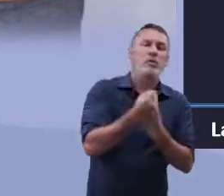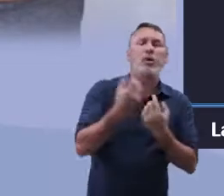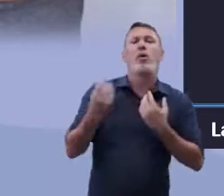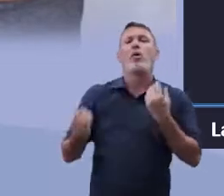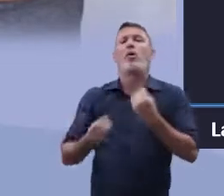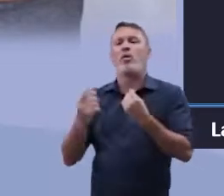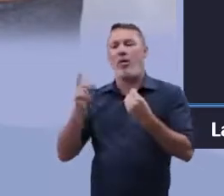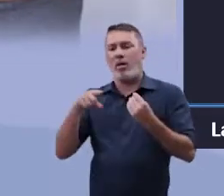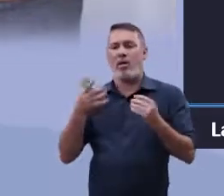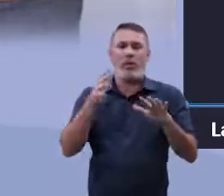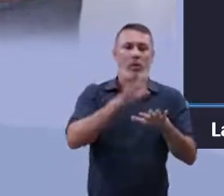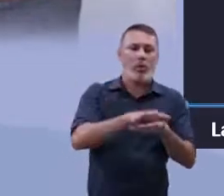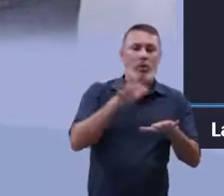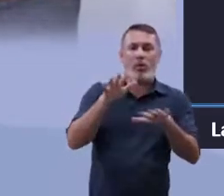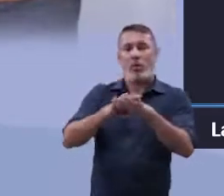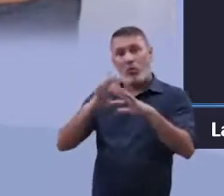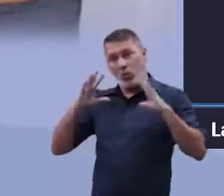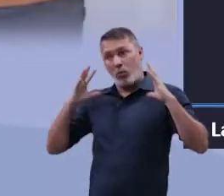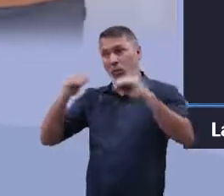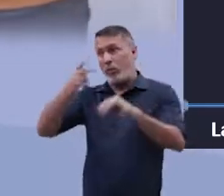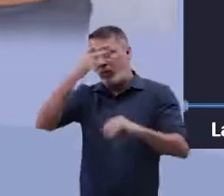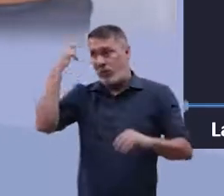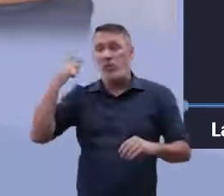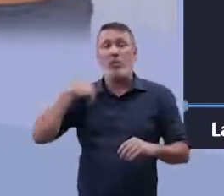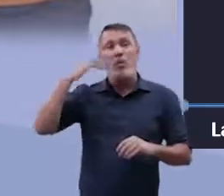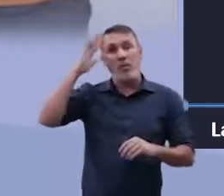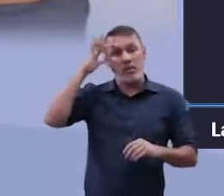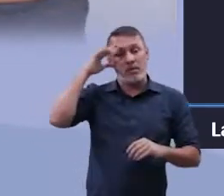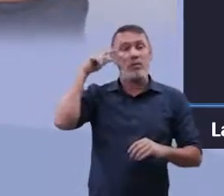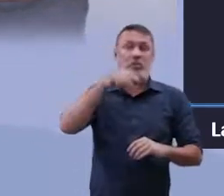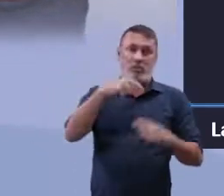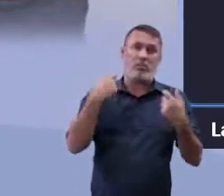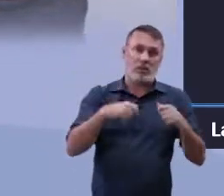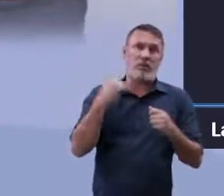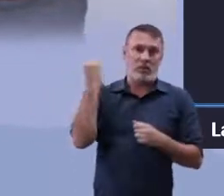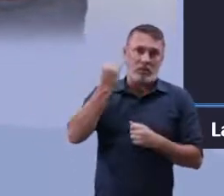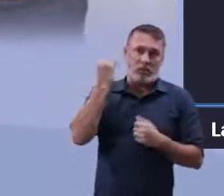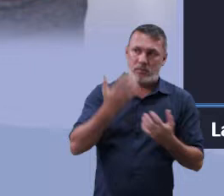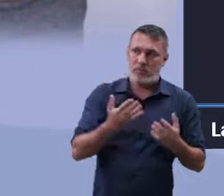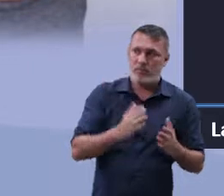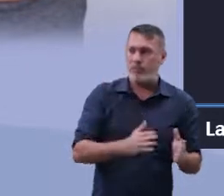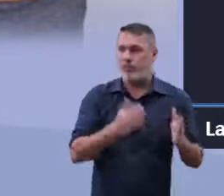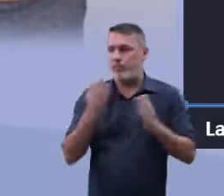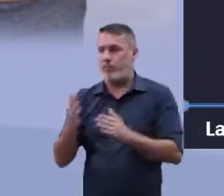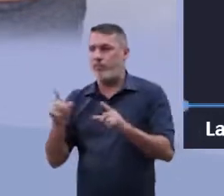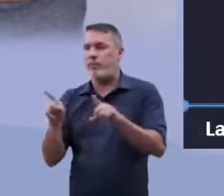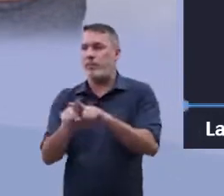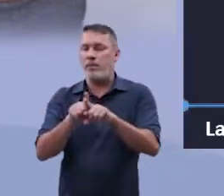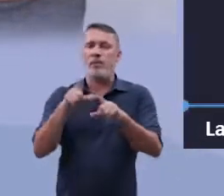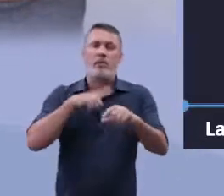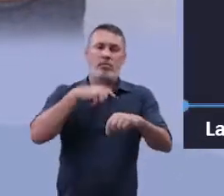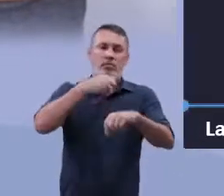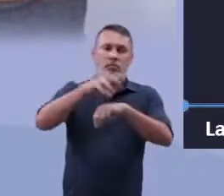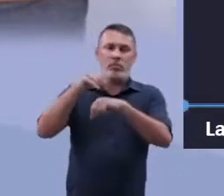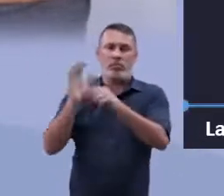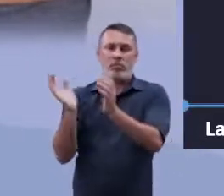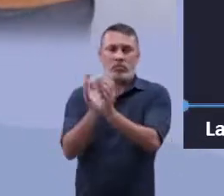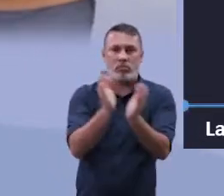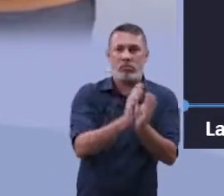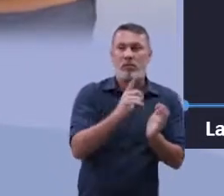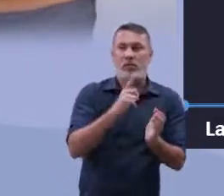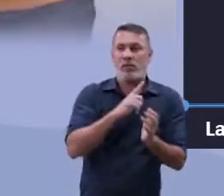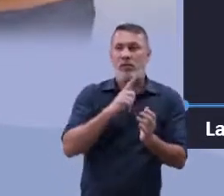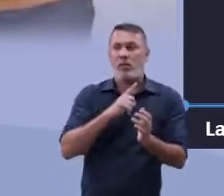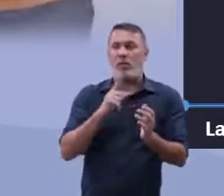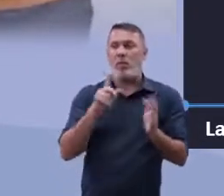né, querendo incluir a todos, eu tenho que pensar como que eu vou incluí-los. Então, eu posso jogar alguma coisa voltado para isso aí. De